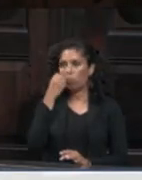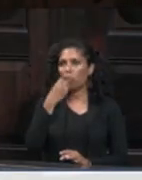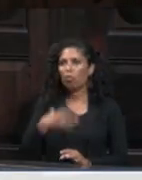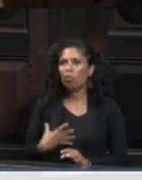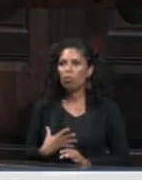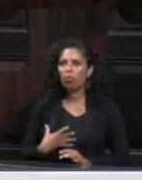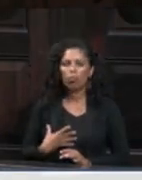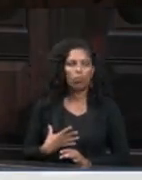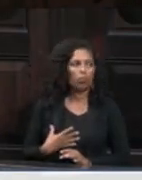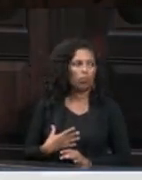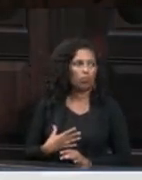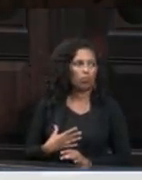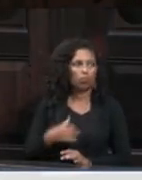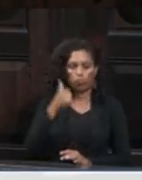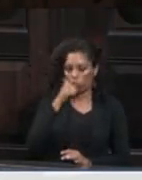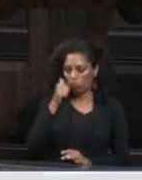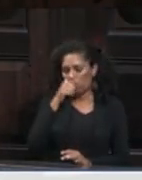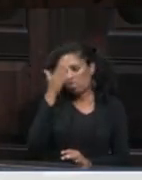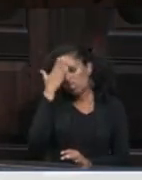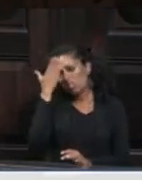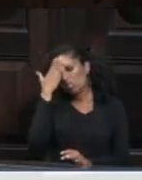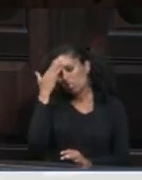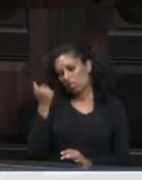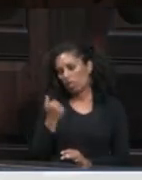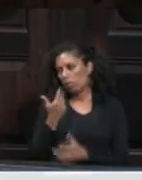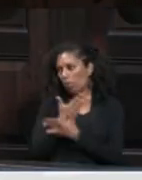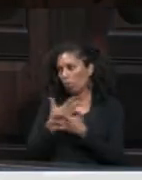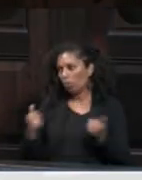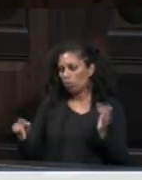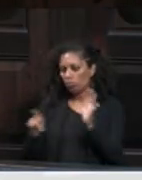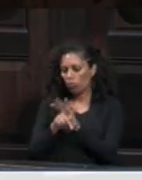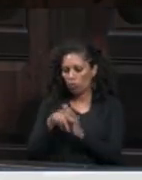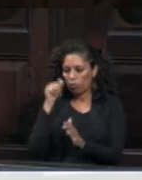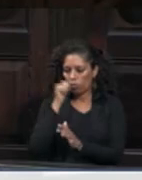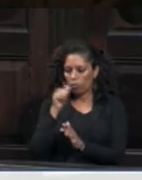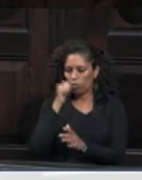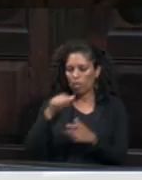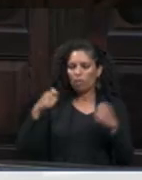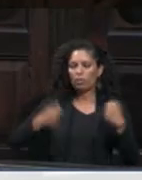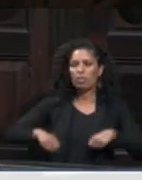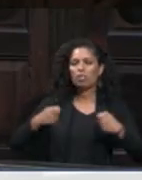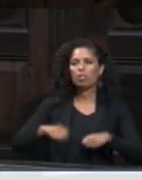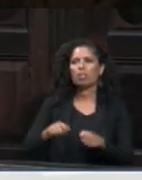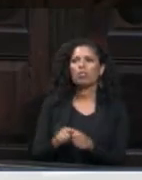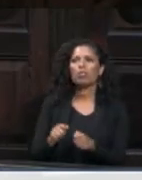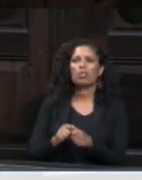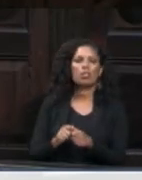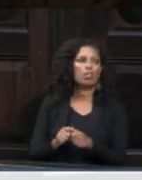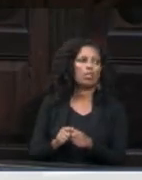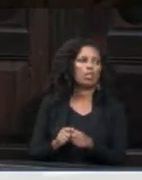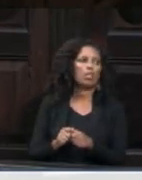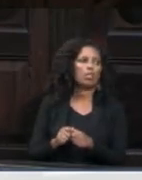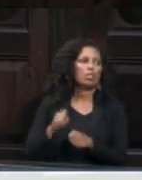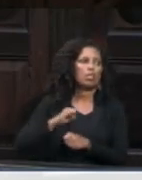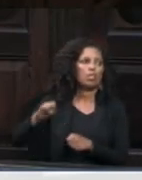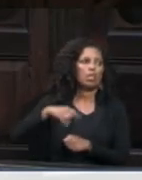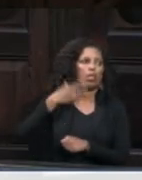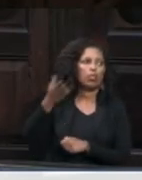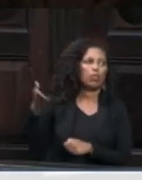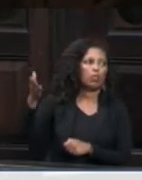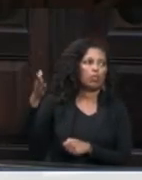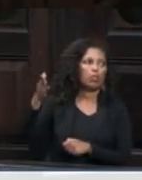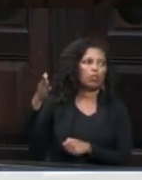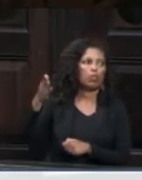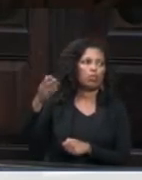Quem é mulher sabe os exames de rotina que uma mulher tem que fazer. Se ela hoje for marcar, presidente,